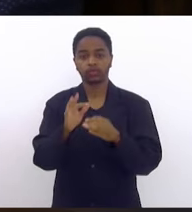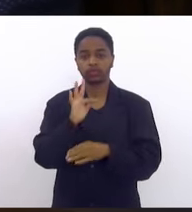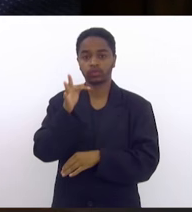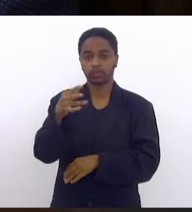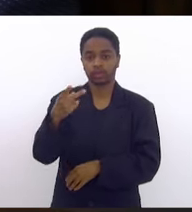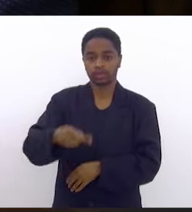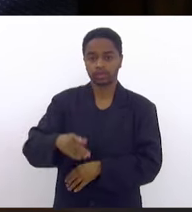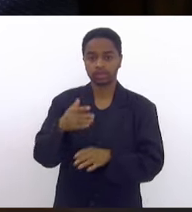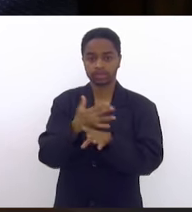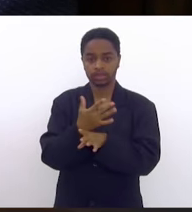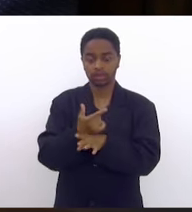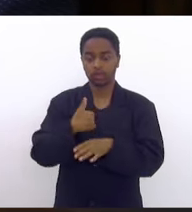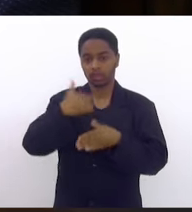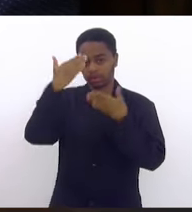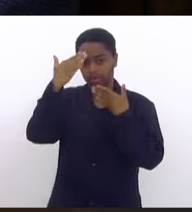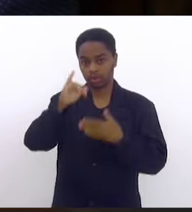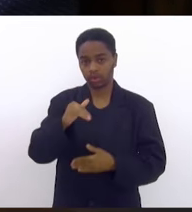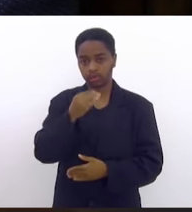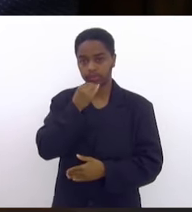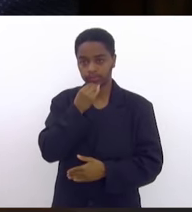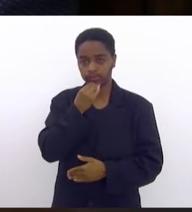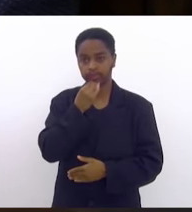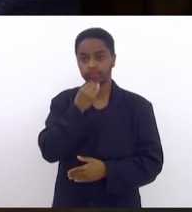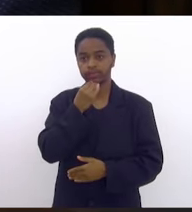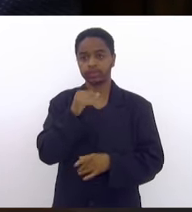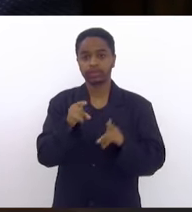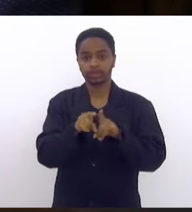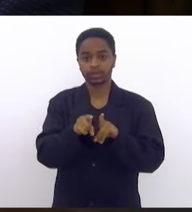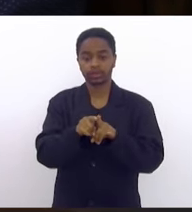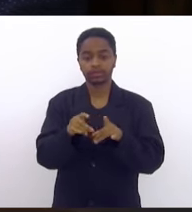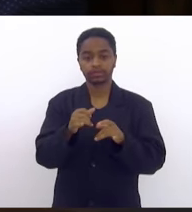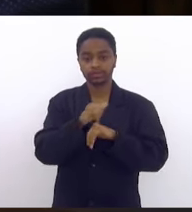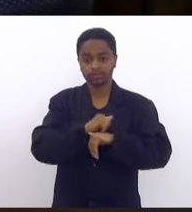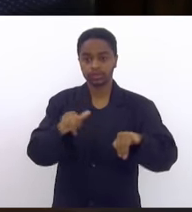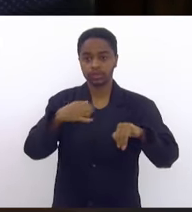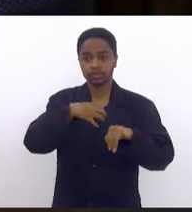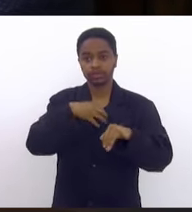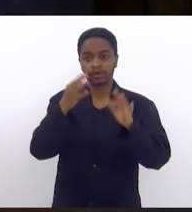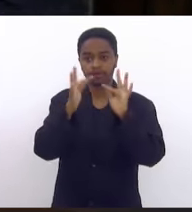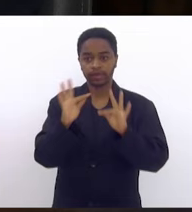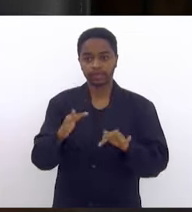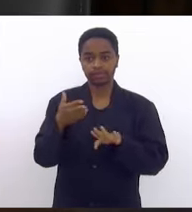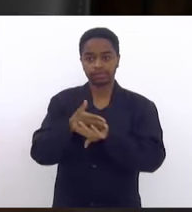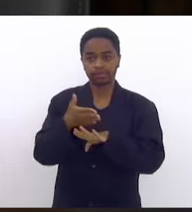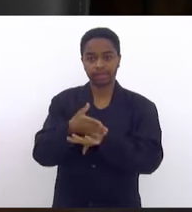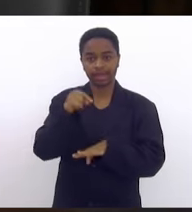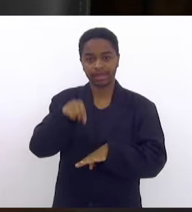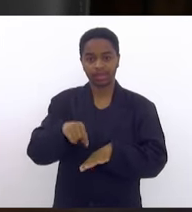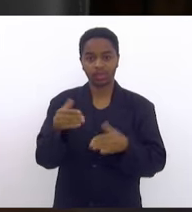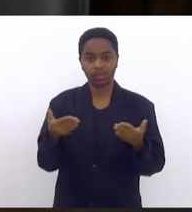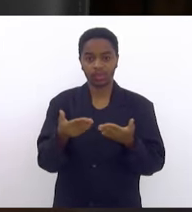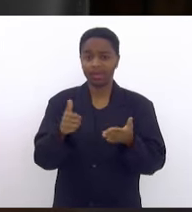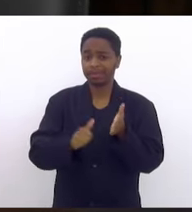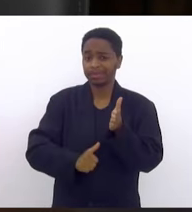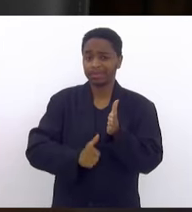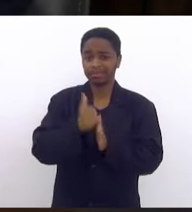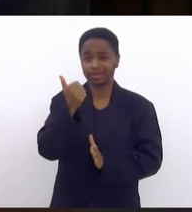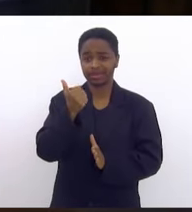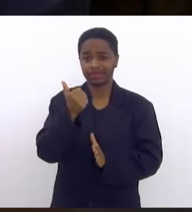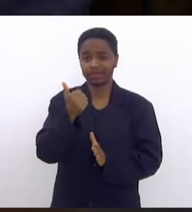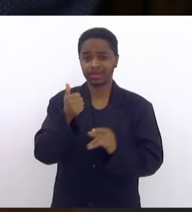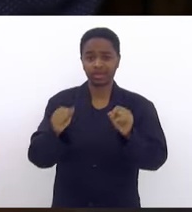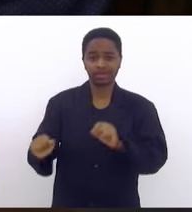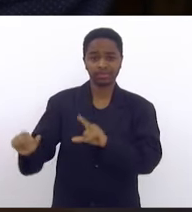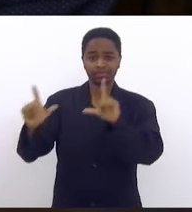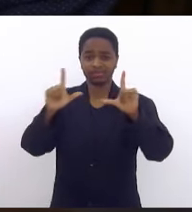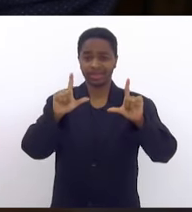Eu agradeço a minha oportunidade, Zé Luiz Cláudio, que eu estou muito feliz de estar aqui neste lugar hoje. Primeira vez, irmãos, que vão botar eu ao